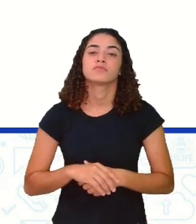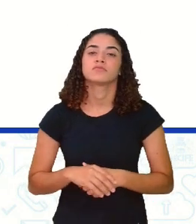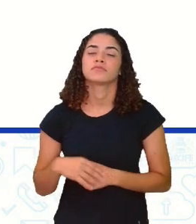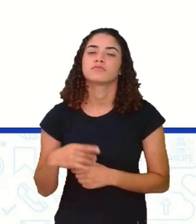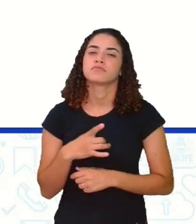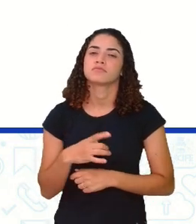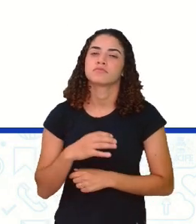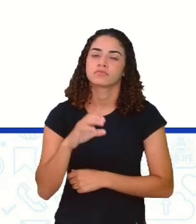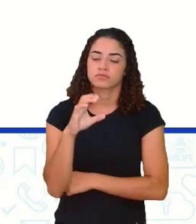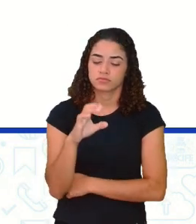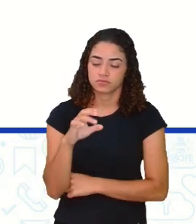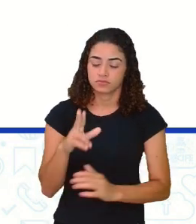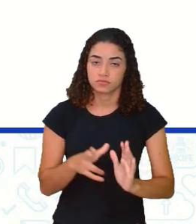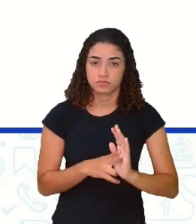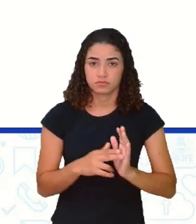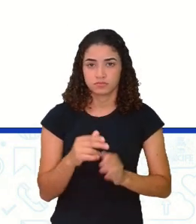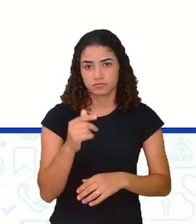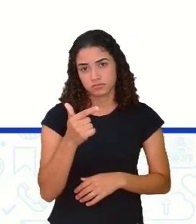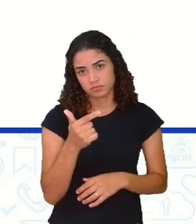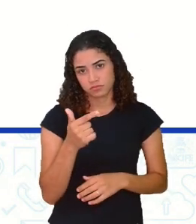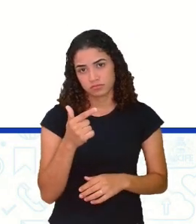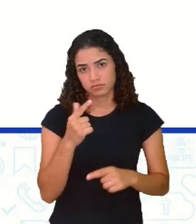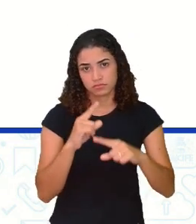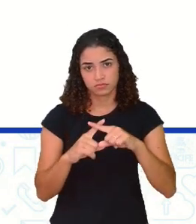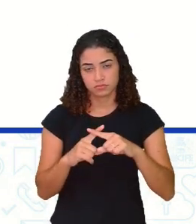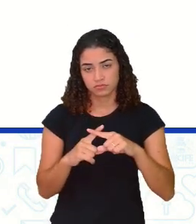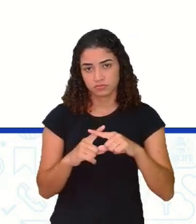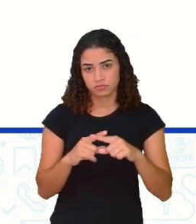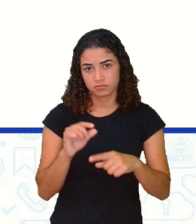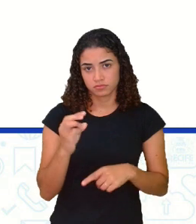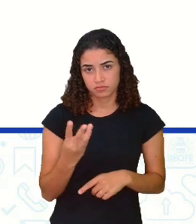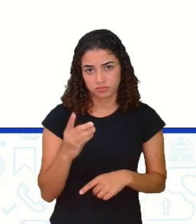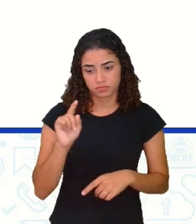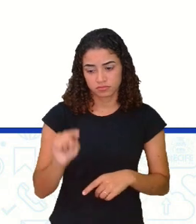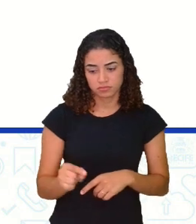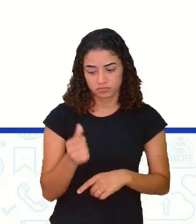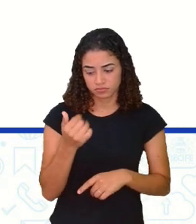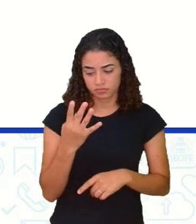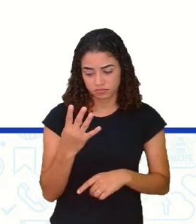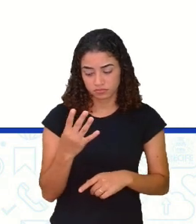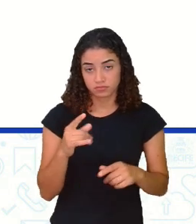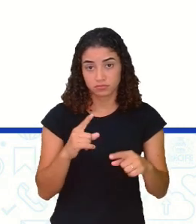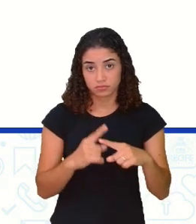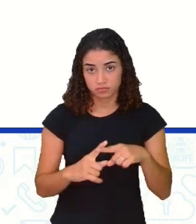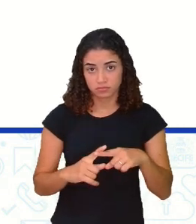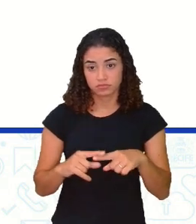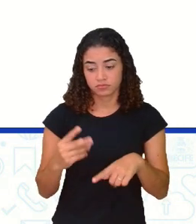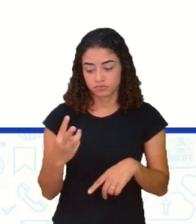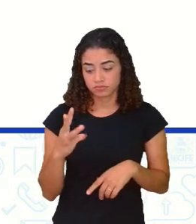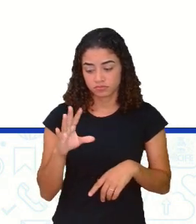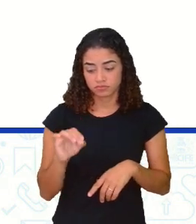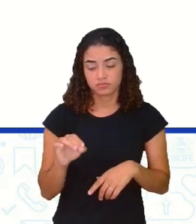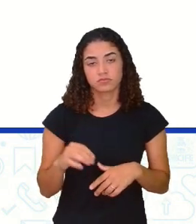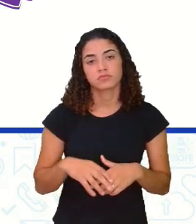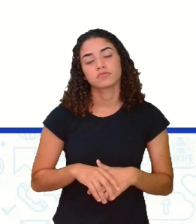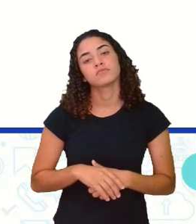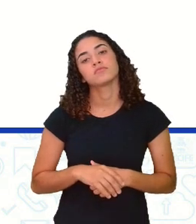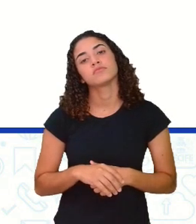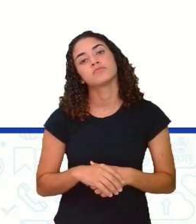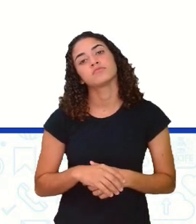Teremos C igual a 2, que multiplica 3,14, que multiplica 30.